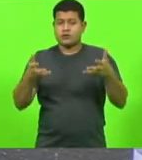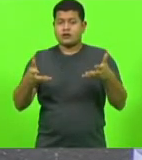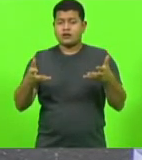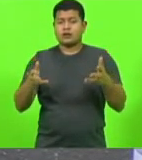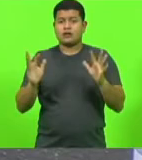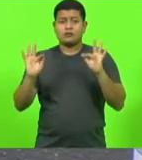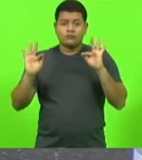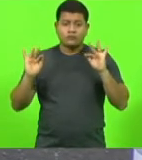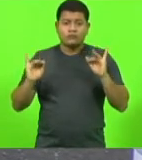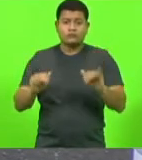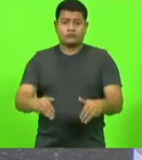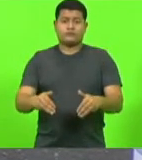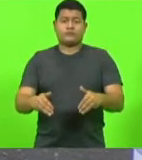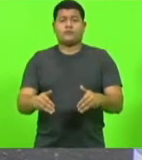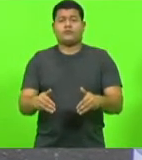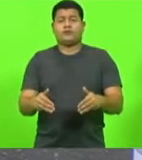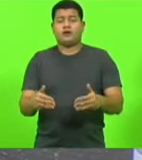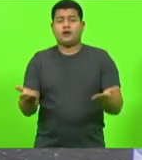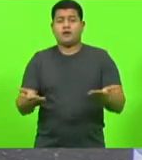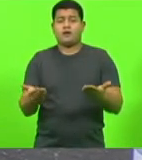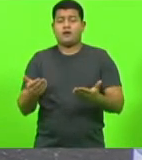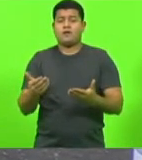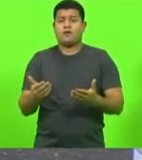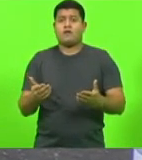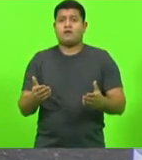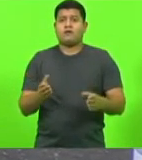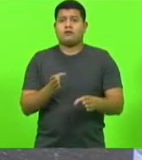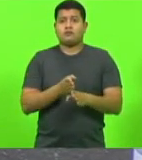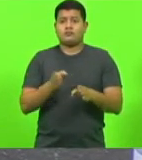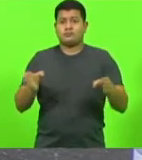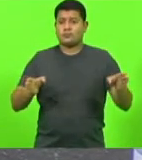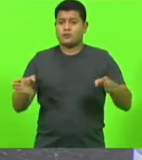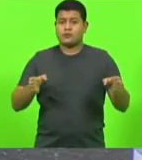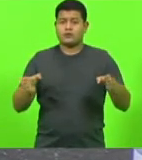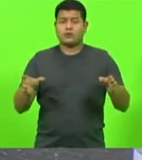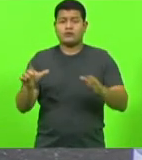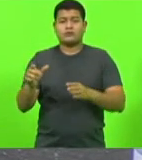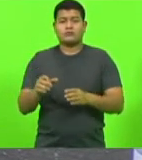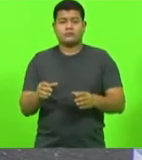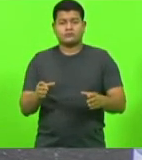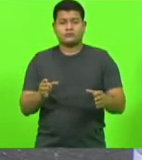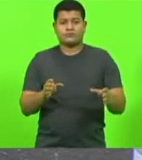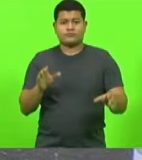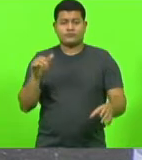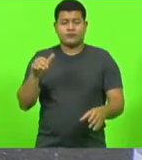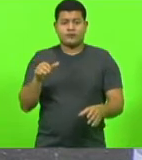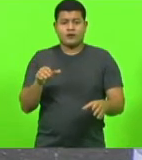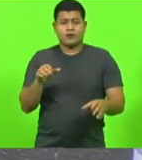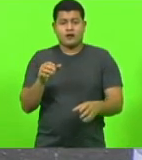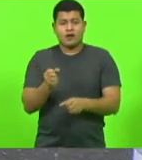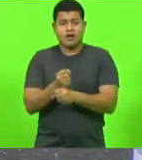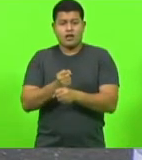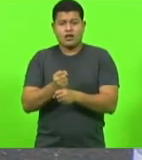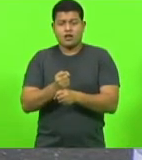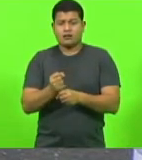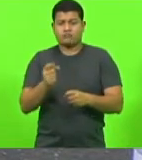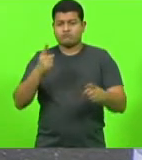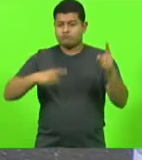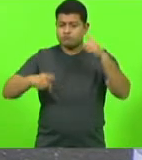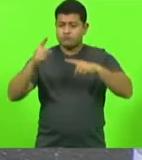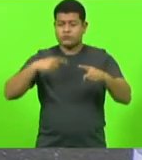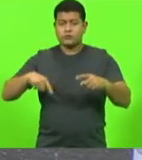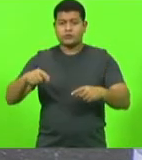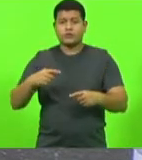final deste ano legislativo, poder oferecer ao plenário desta Casa uma proposta